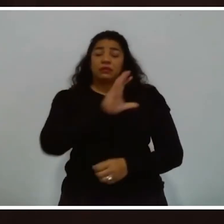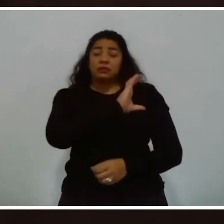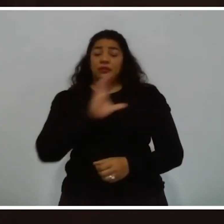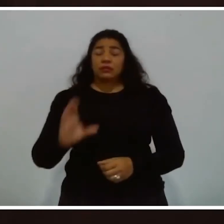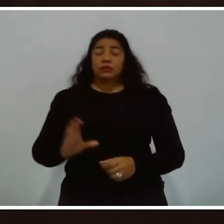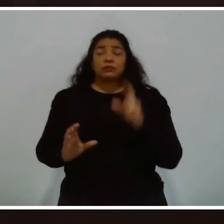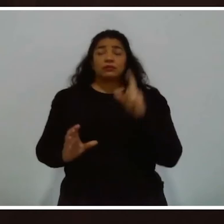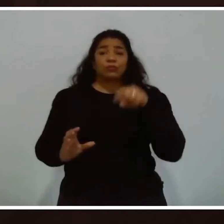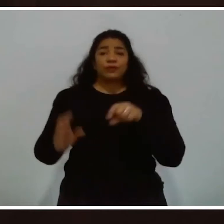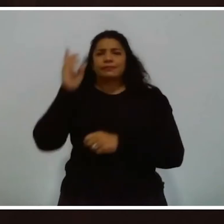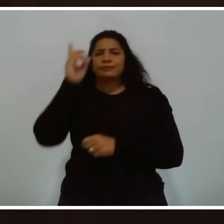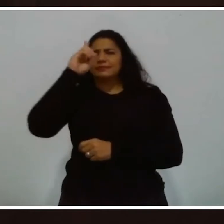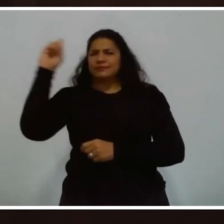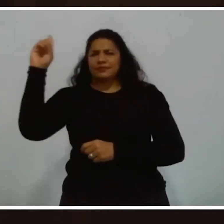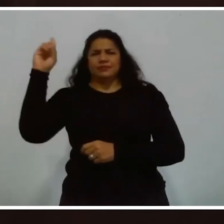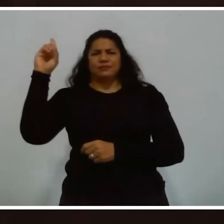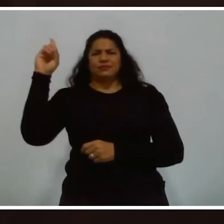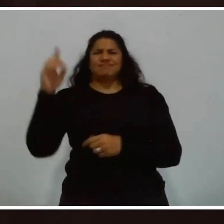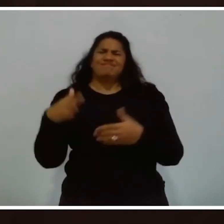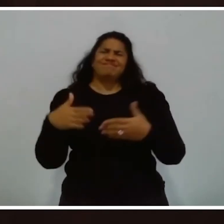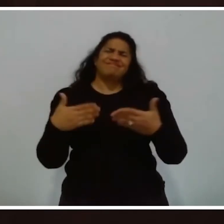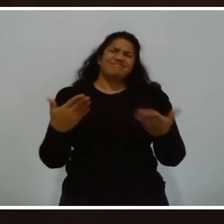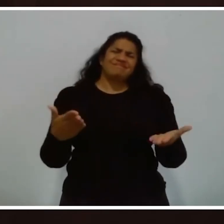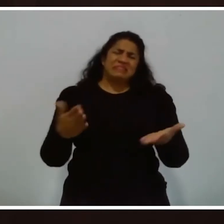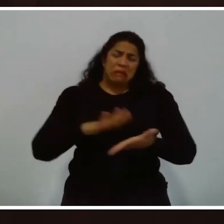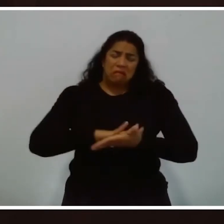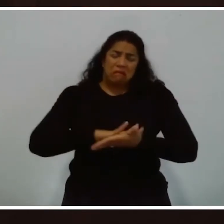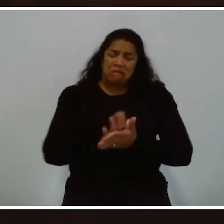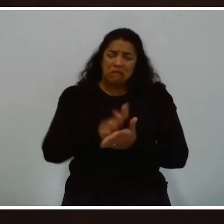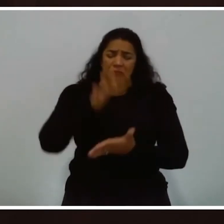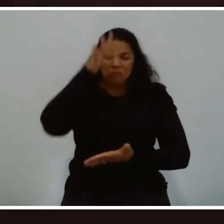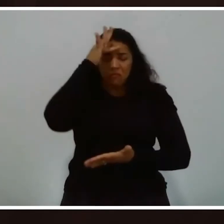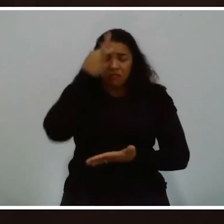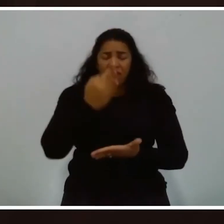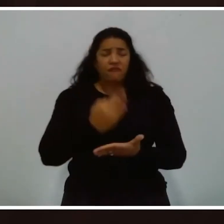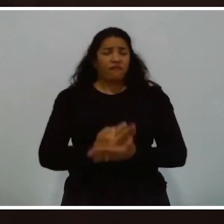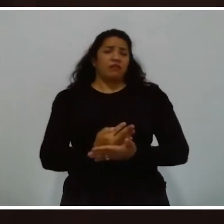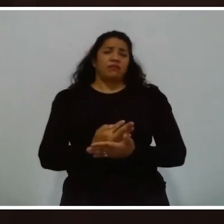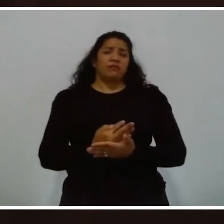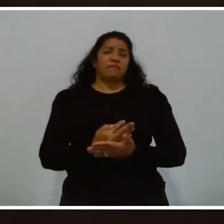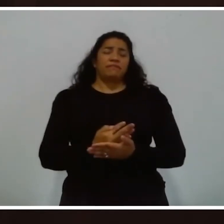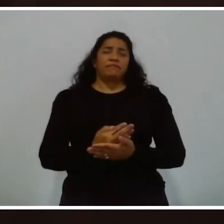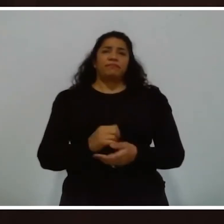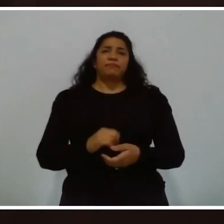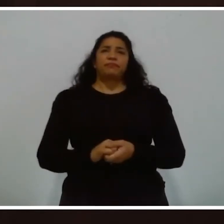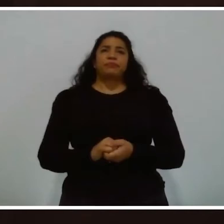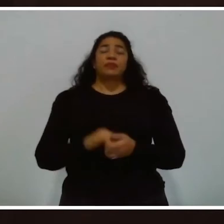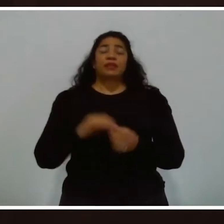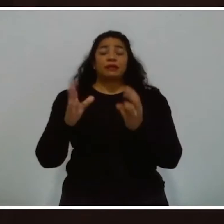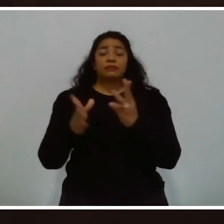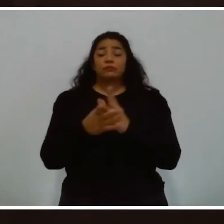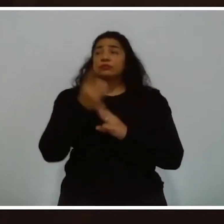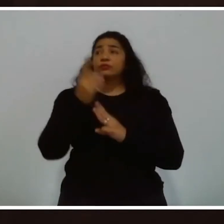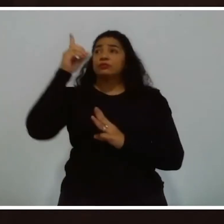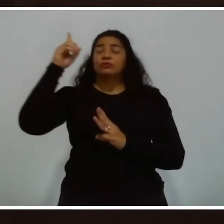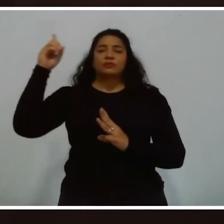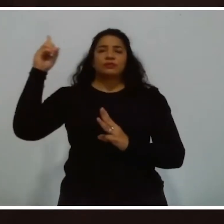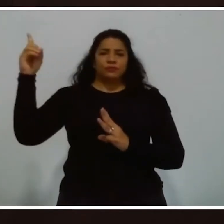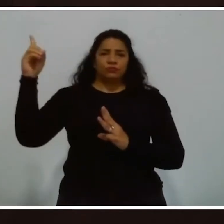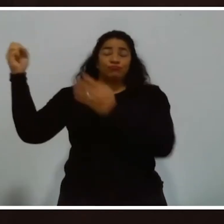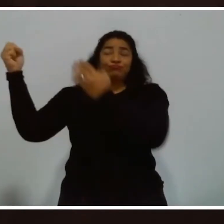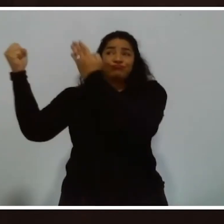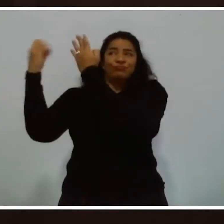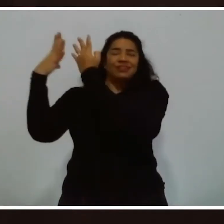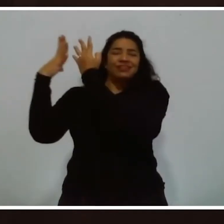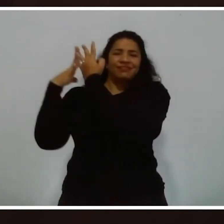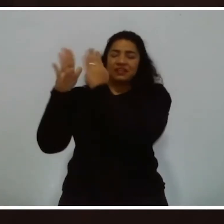intermediária. Irmãos, assim acaba com a nossa fé, né? Deus triuno revelado na Bíblia, como é? Como a Bíblia revela sobre